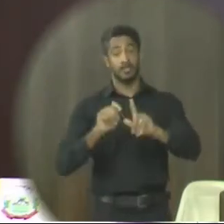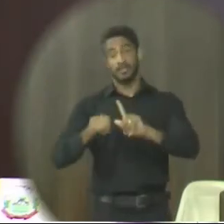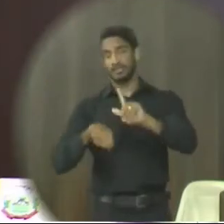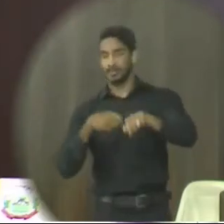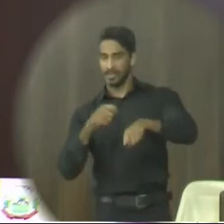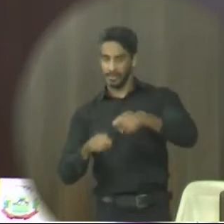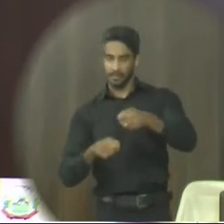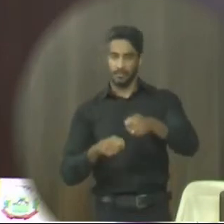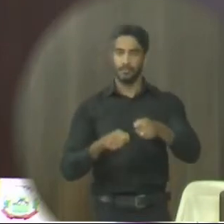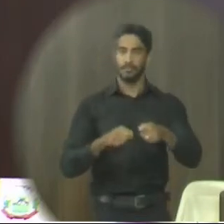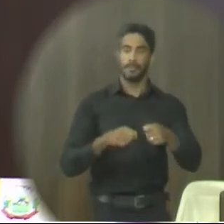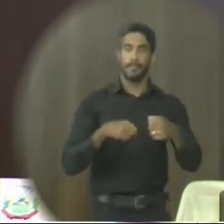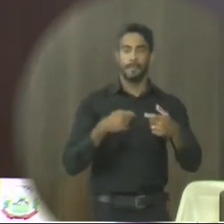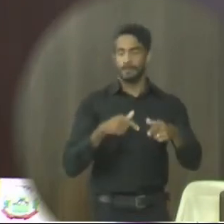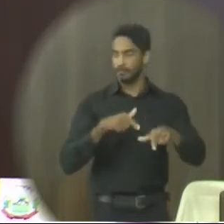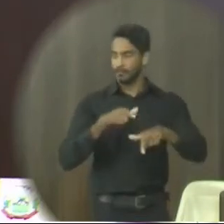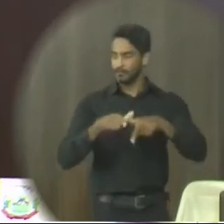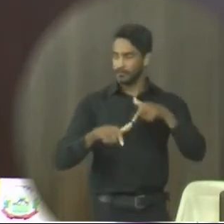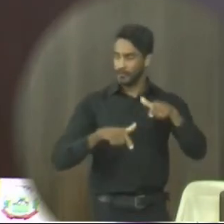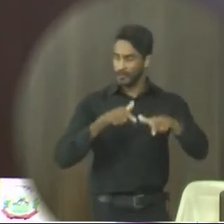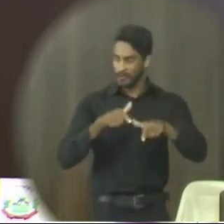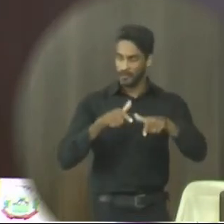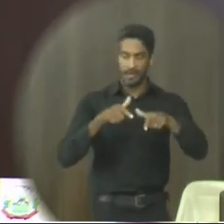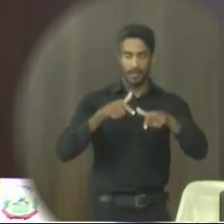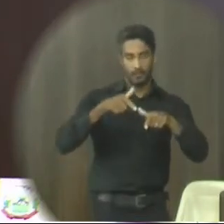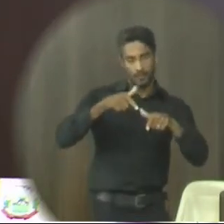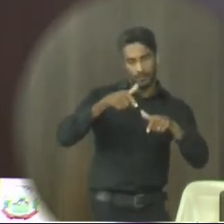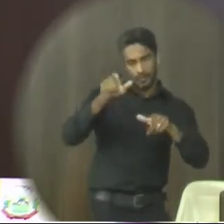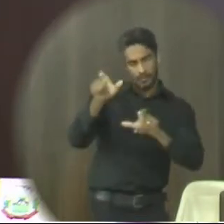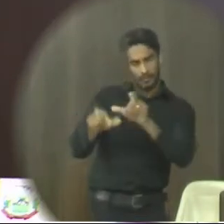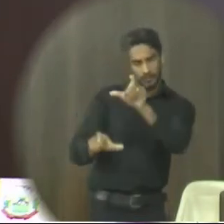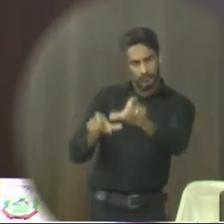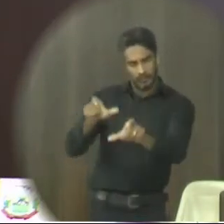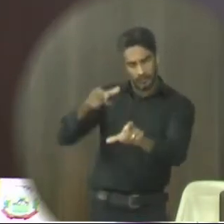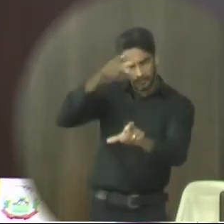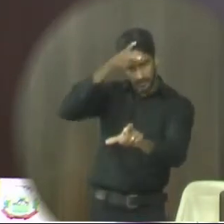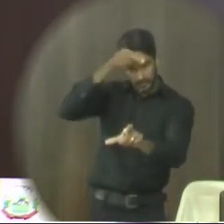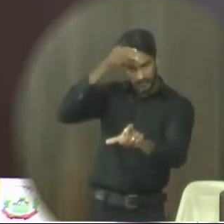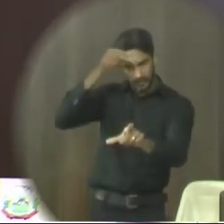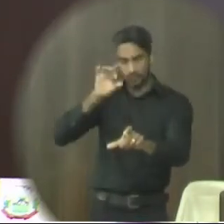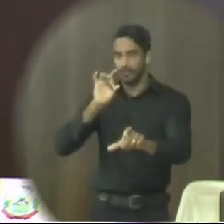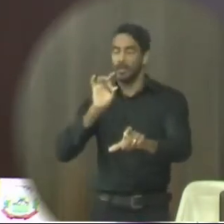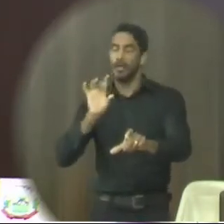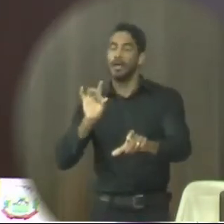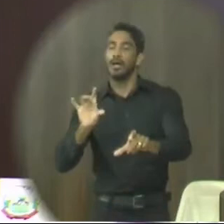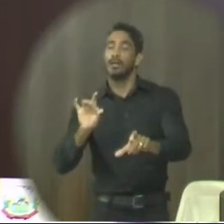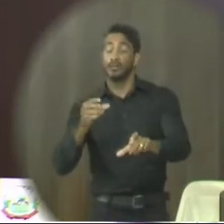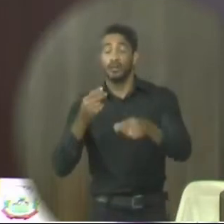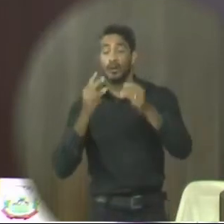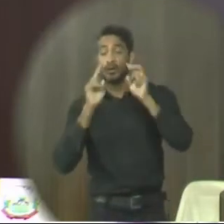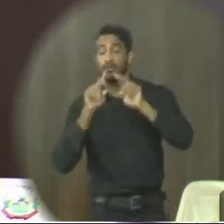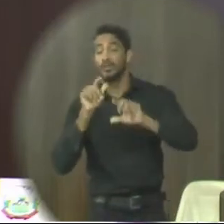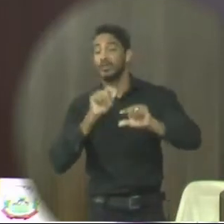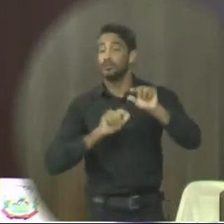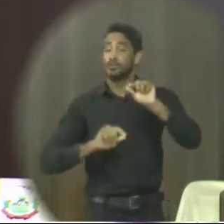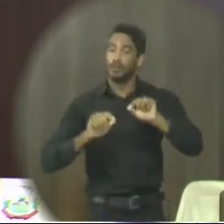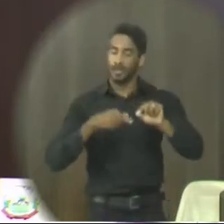dirige funcionalismo da prefeitura. É dita tal somente a prescrito